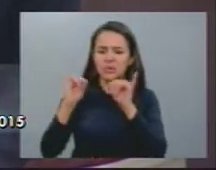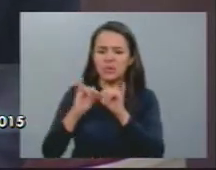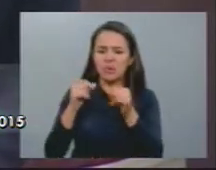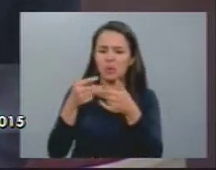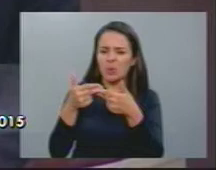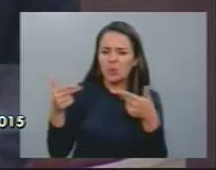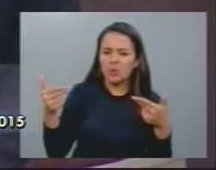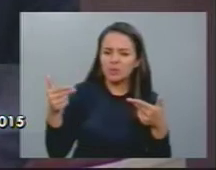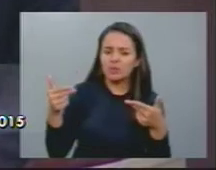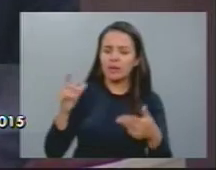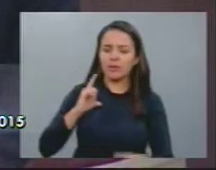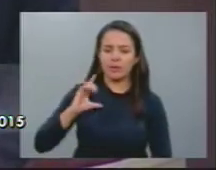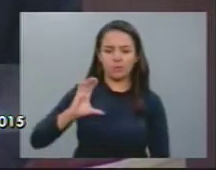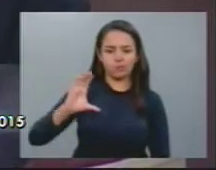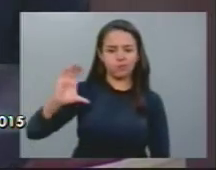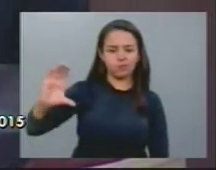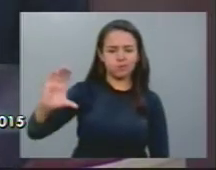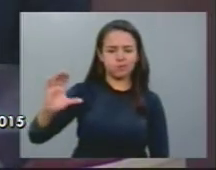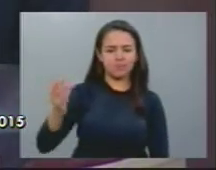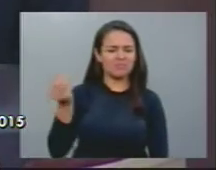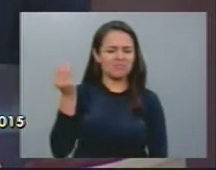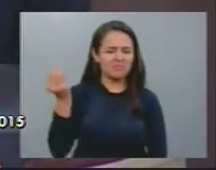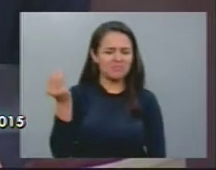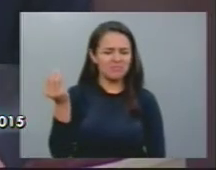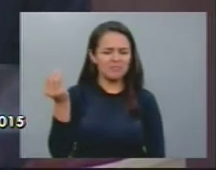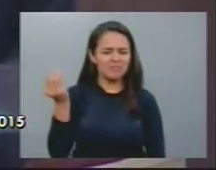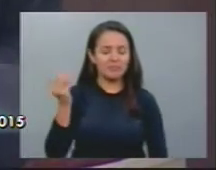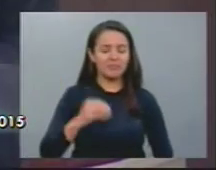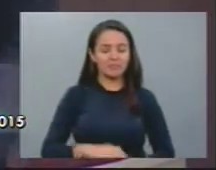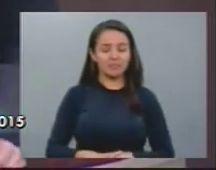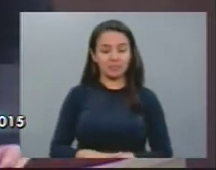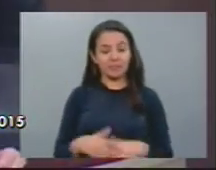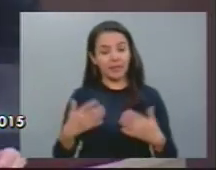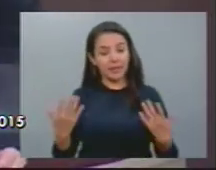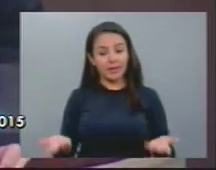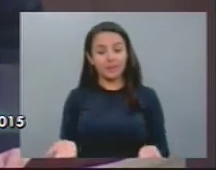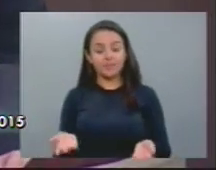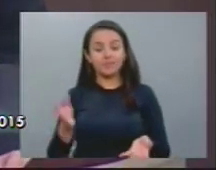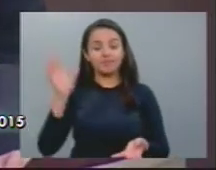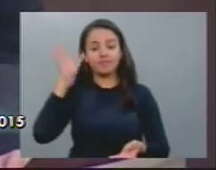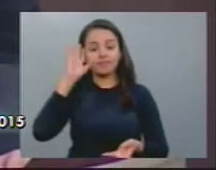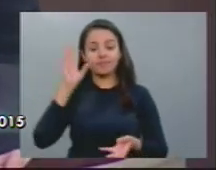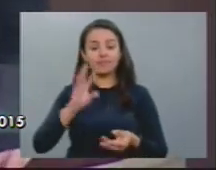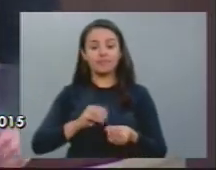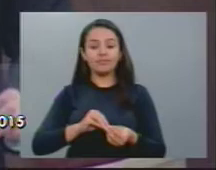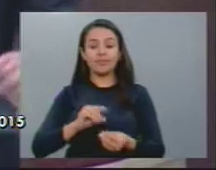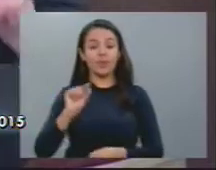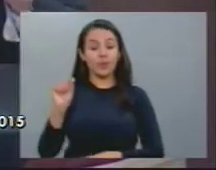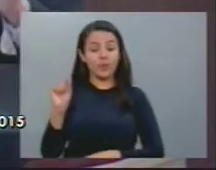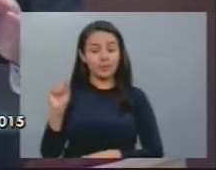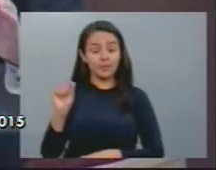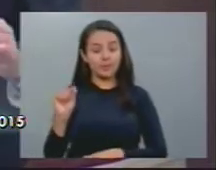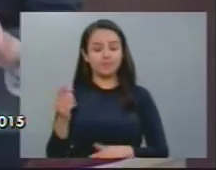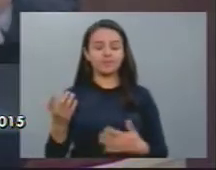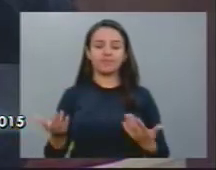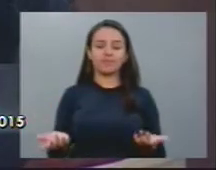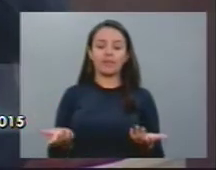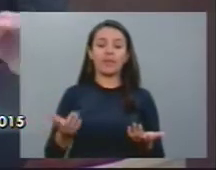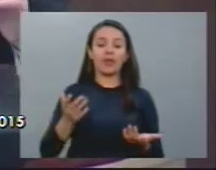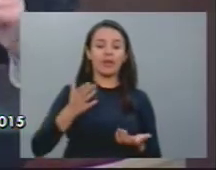com grande orçamento. Daí, doutora Silvana, deputados aqui presentes,